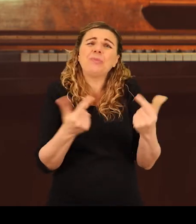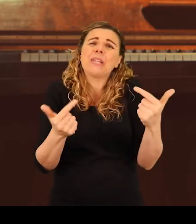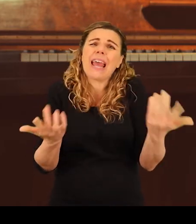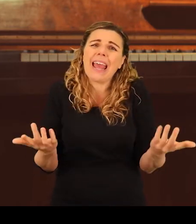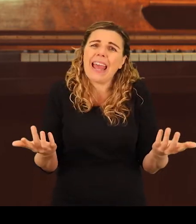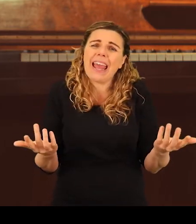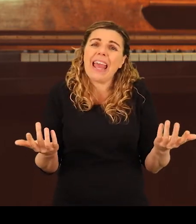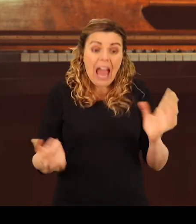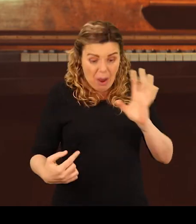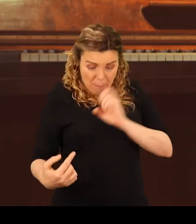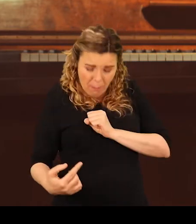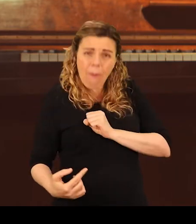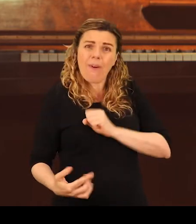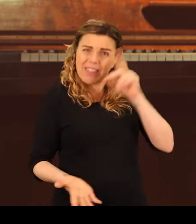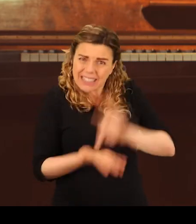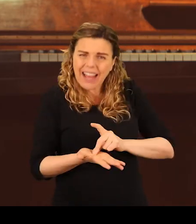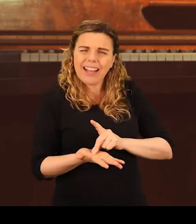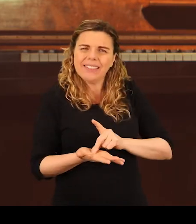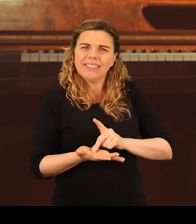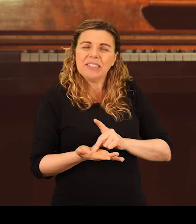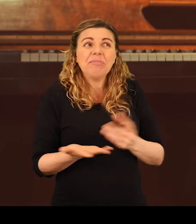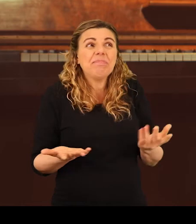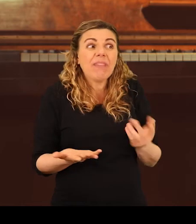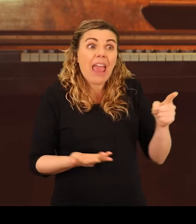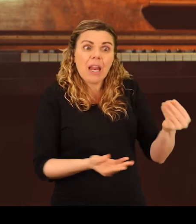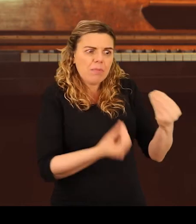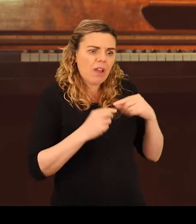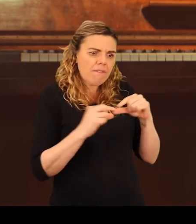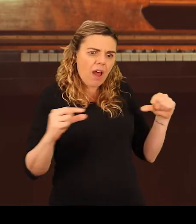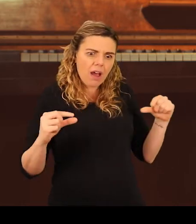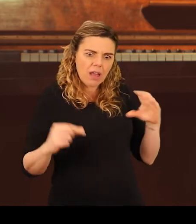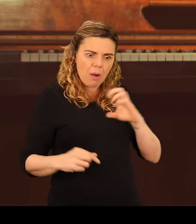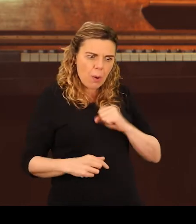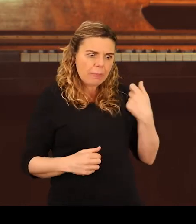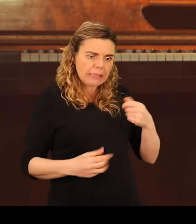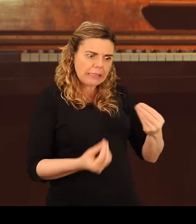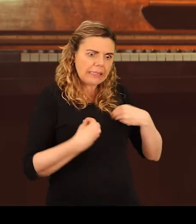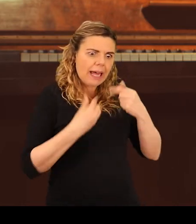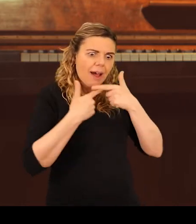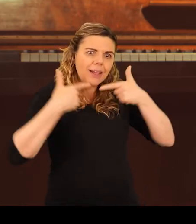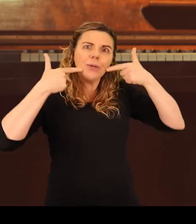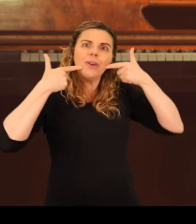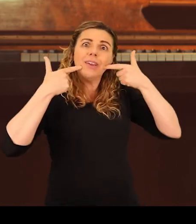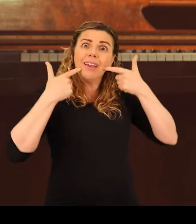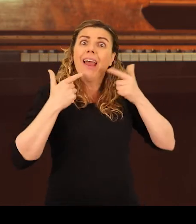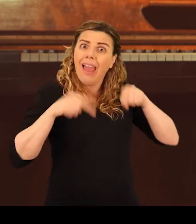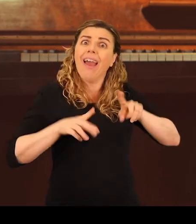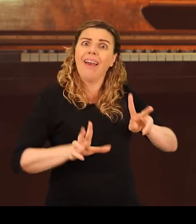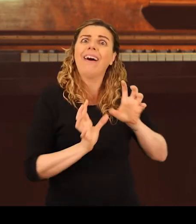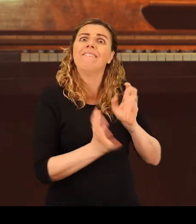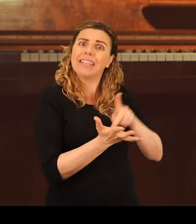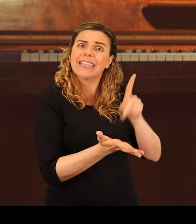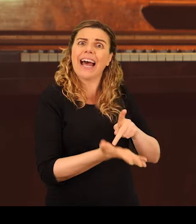muito sentido para mim, sabe? É, amor, acho que é amor mesmo. E aí quando essa frase chegou, amor tem que fazer sorrir, eu falei, caramba,